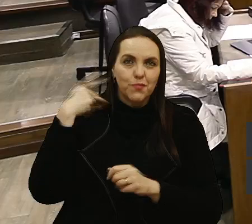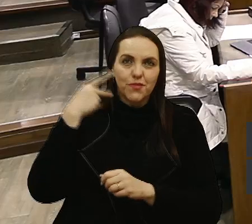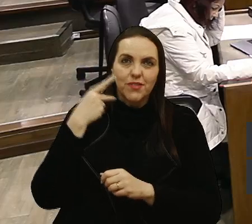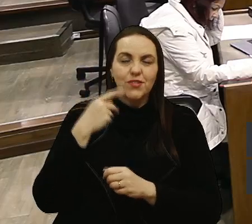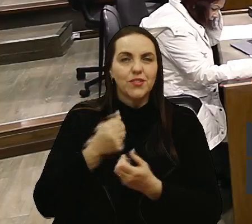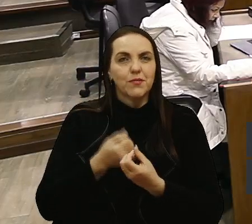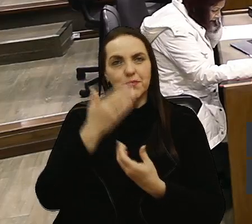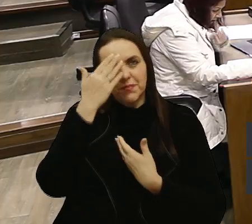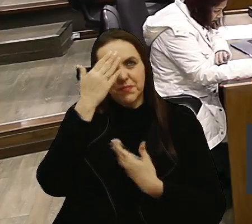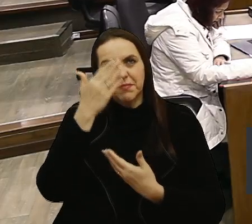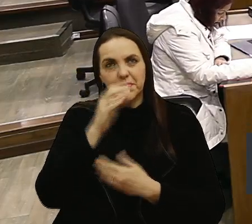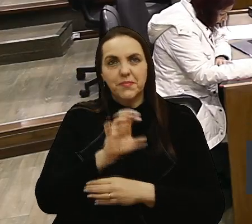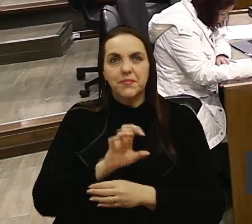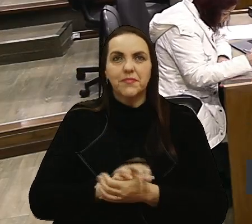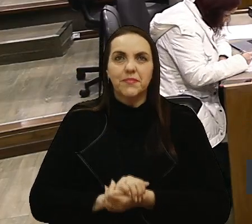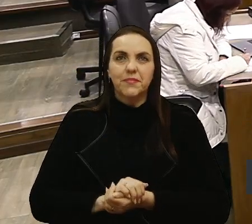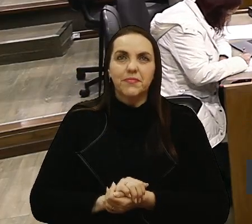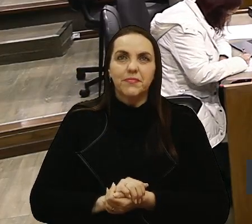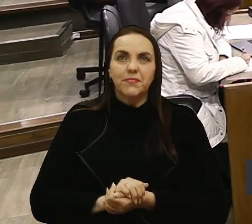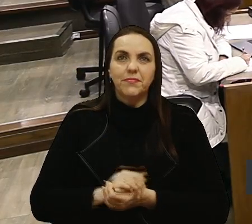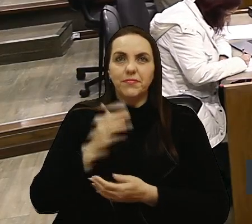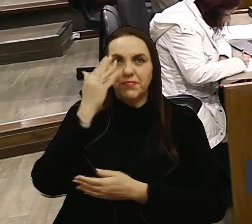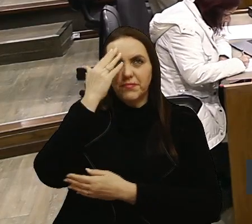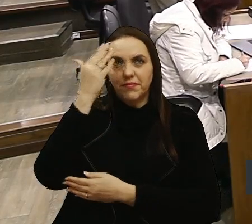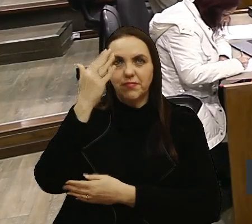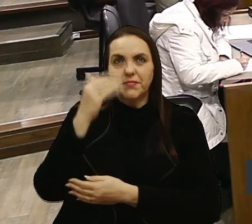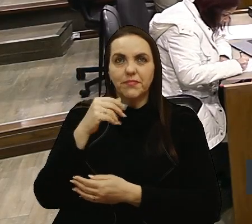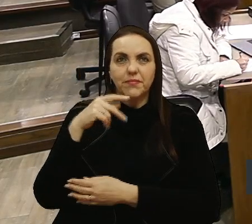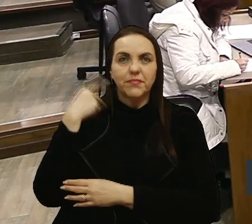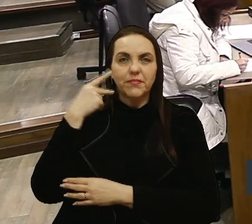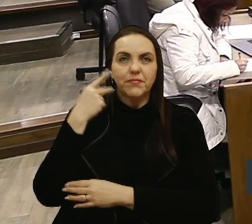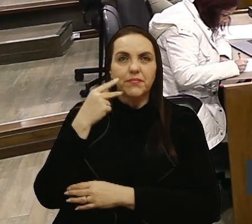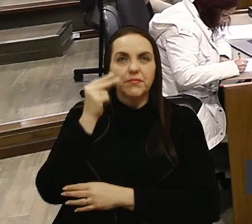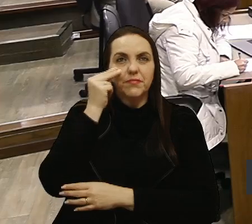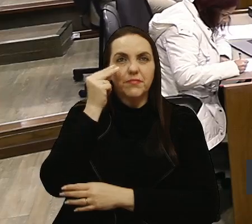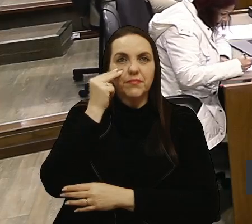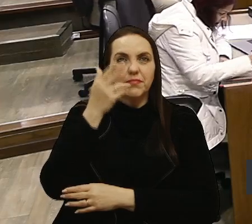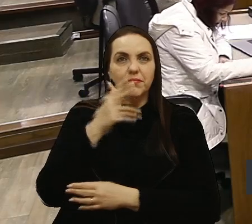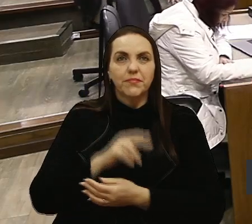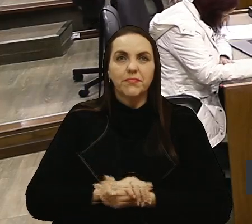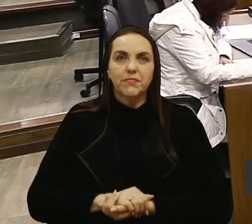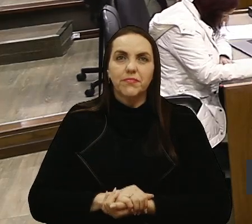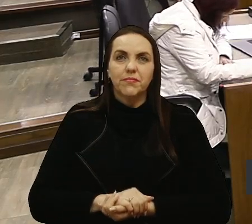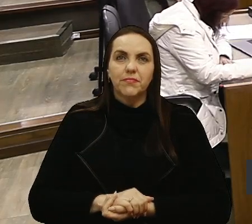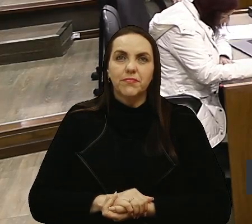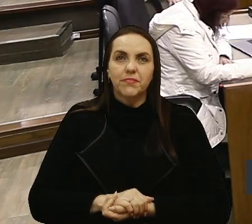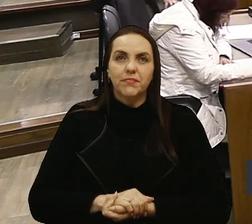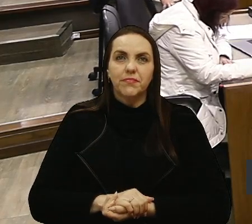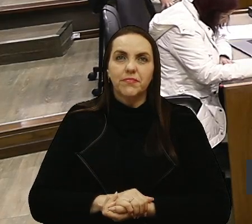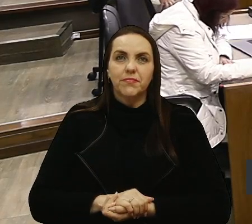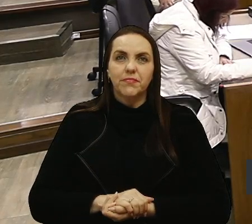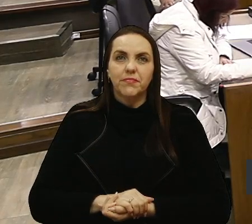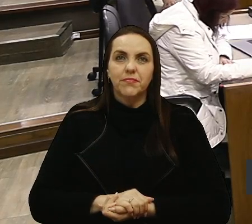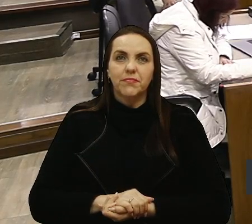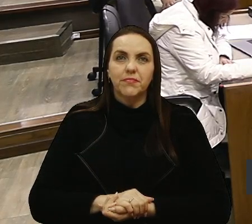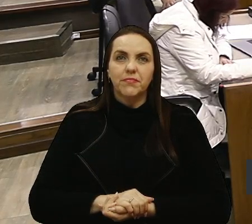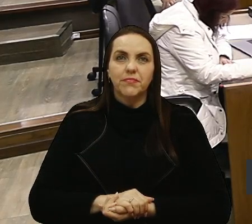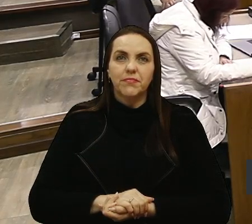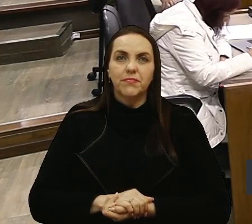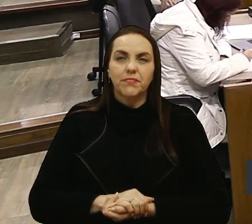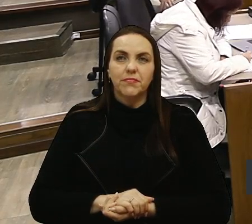obrigado. Obrigado, vereador Cláudio Libardi. Com a palavra, vereador